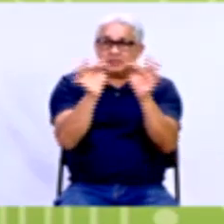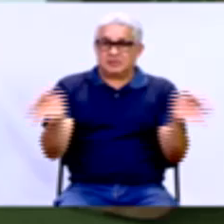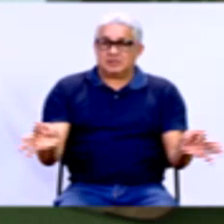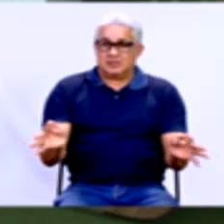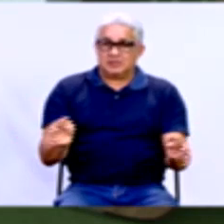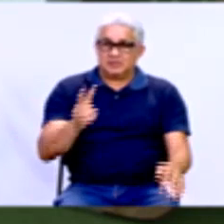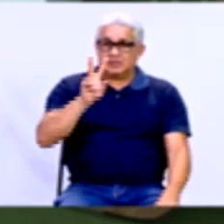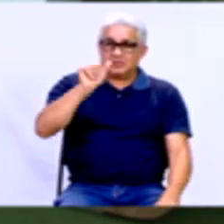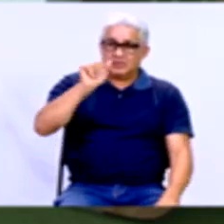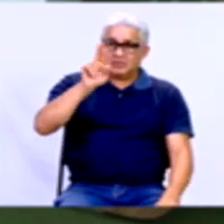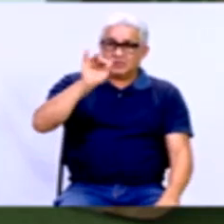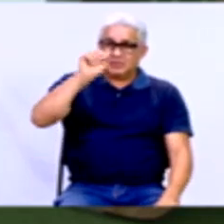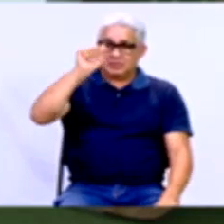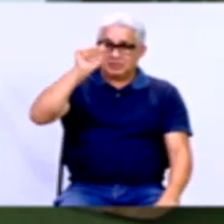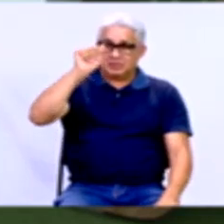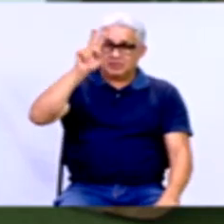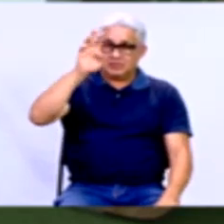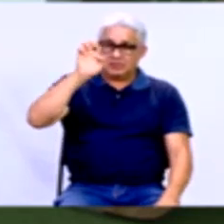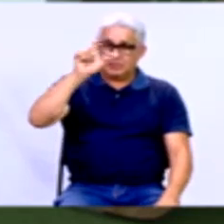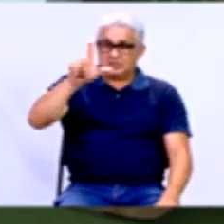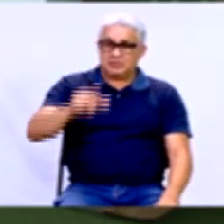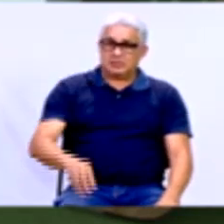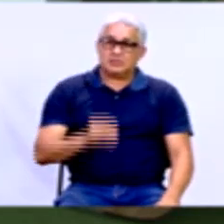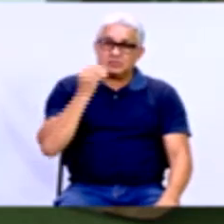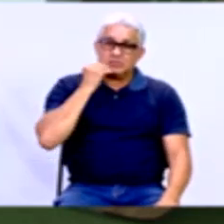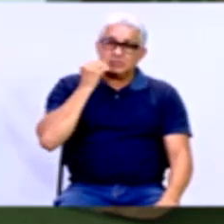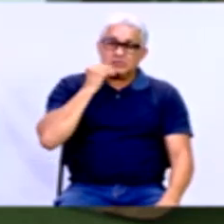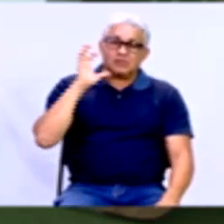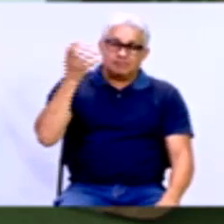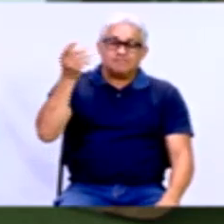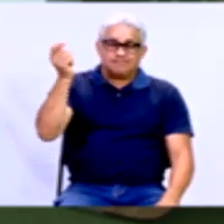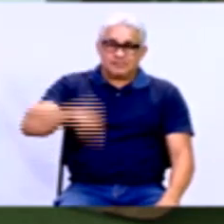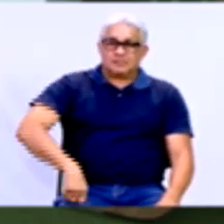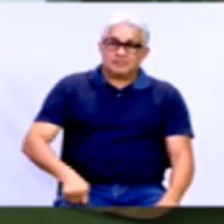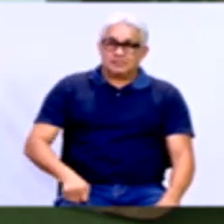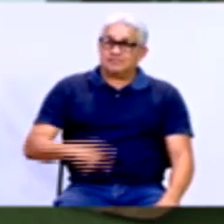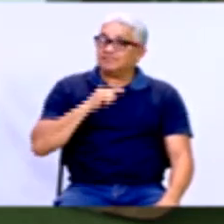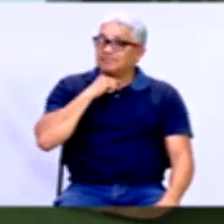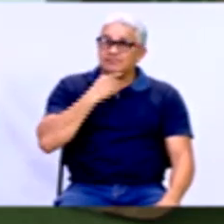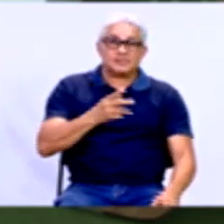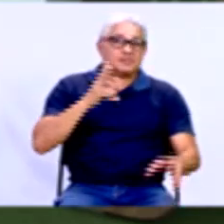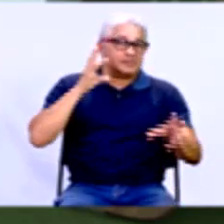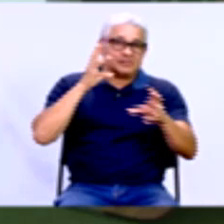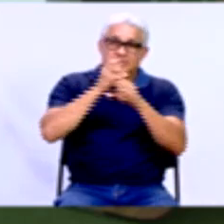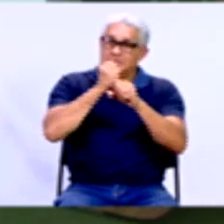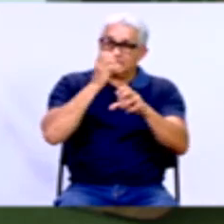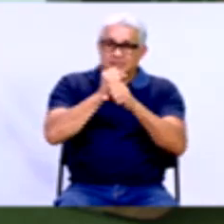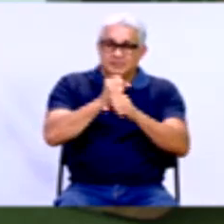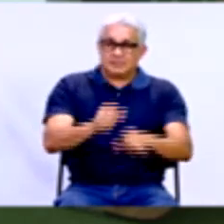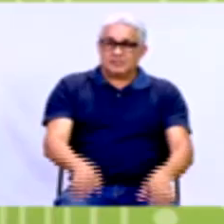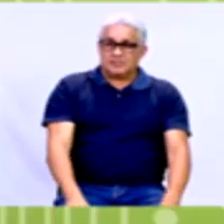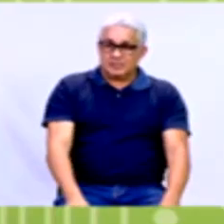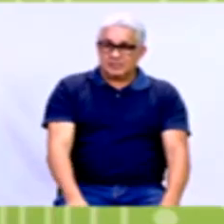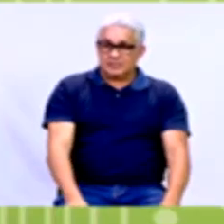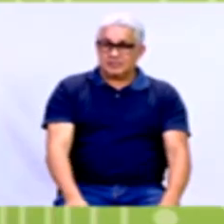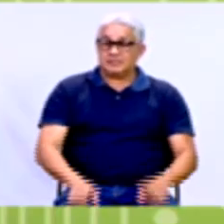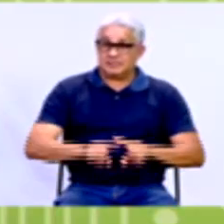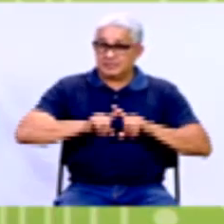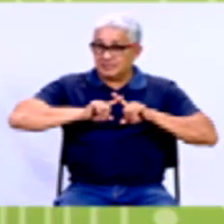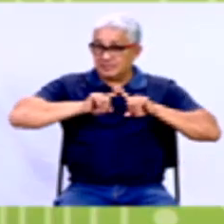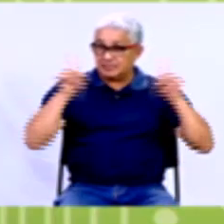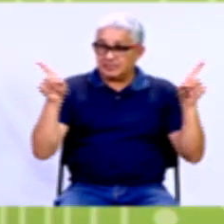muito grande, de possibilidades de acontecer muito grande. Exatamente. Então, não tem como a gente fazer um cálculo desse aqui, né?